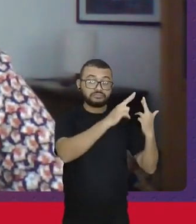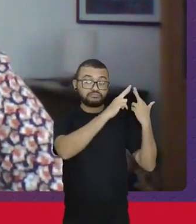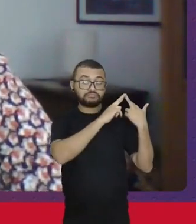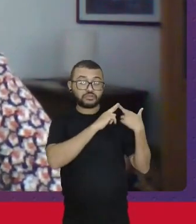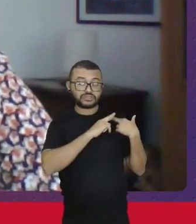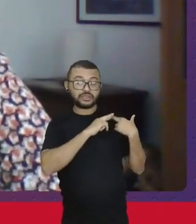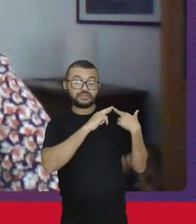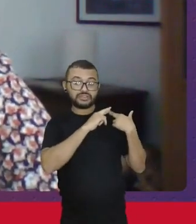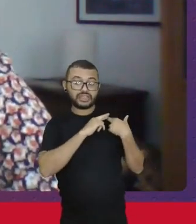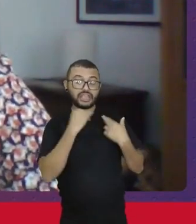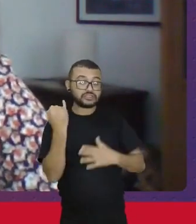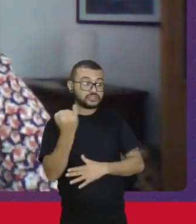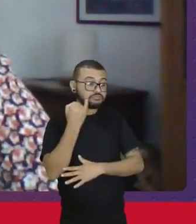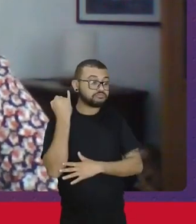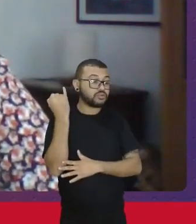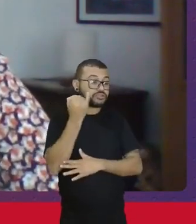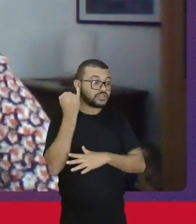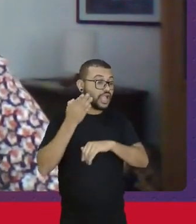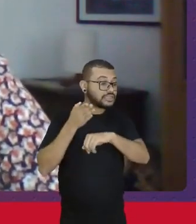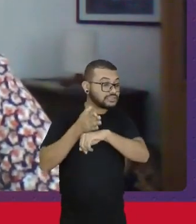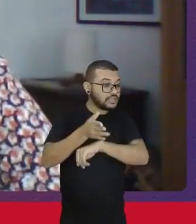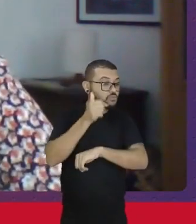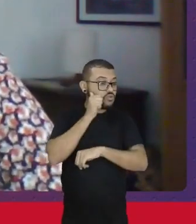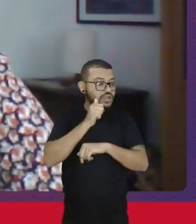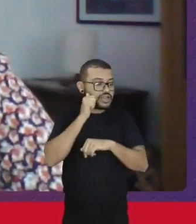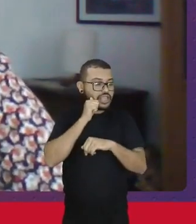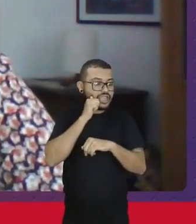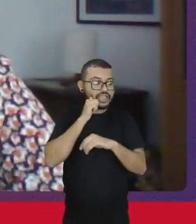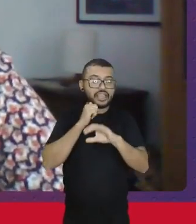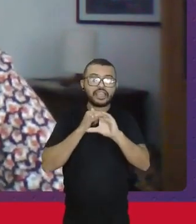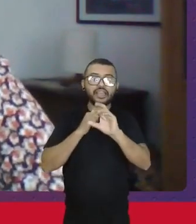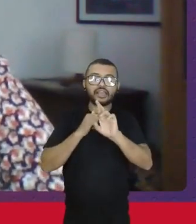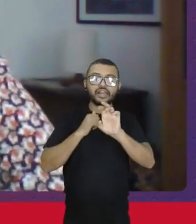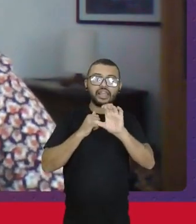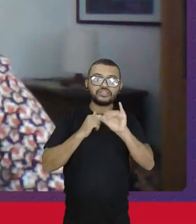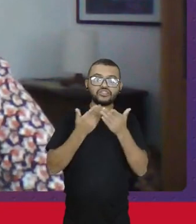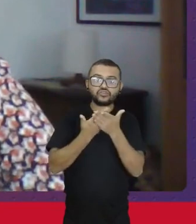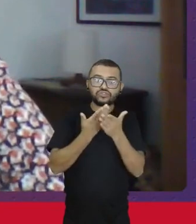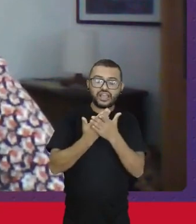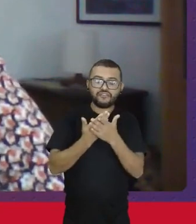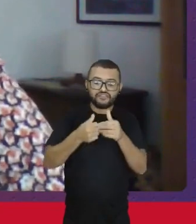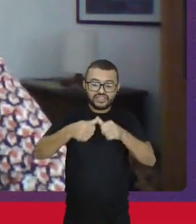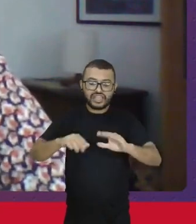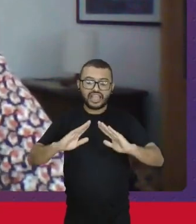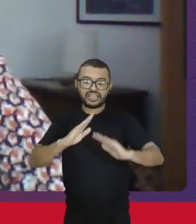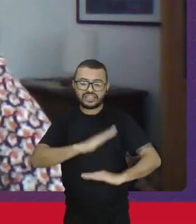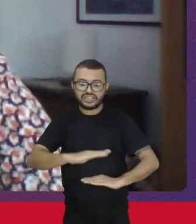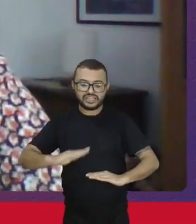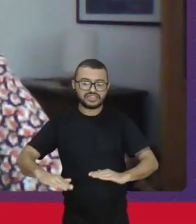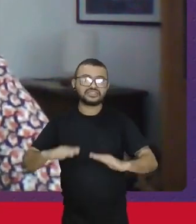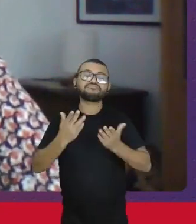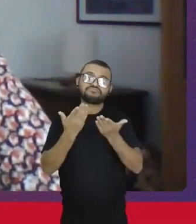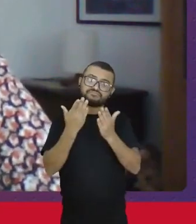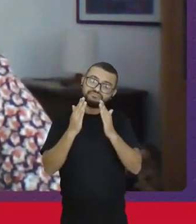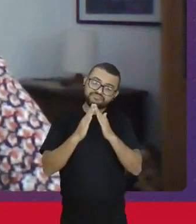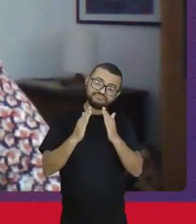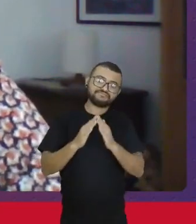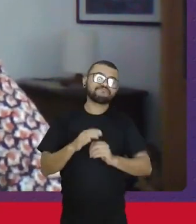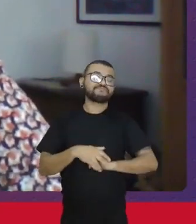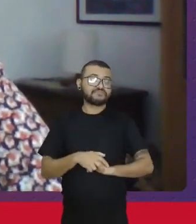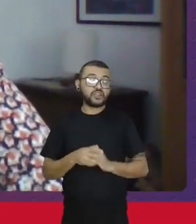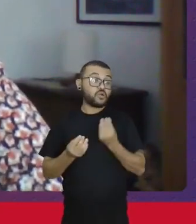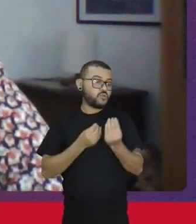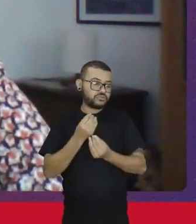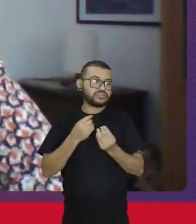a importância do acesso à creche como um direito das mulheres. Nós temos dados que mostram,